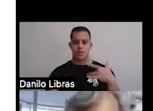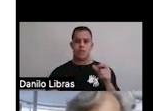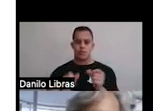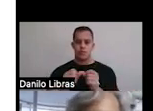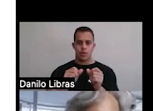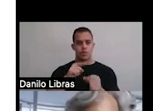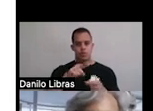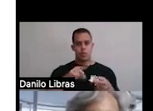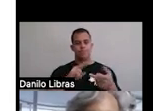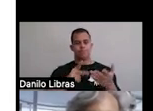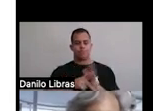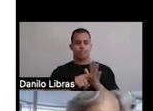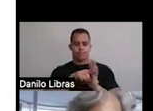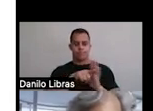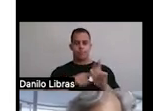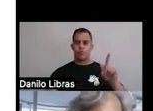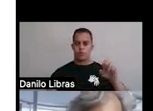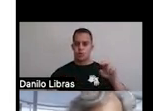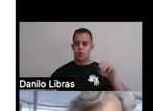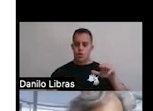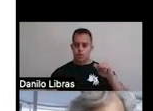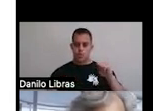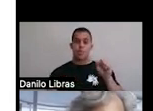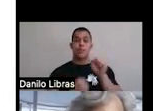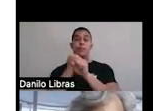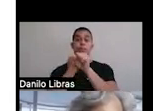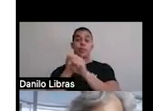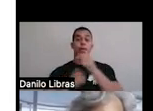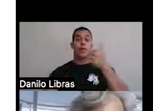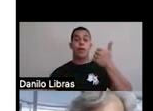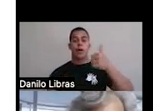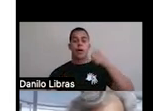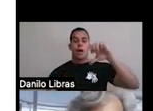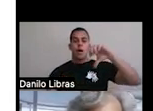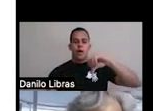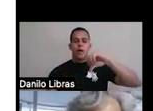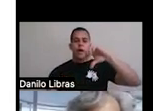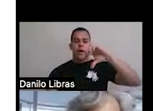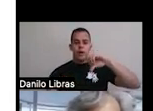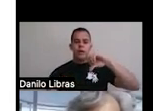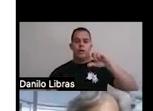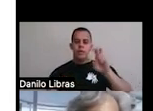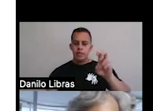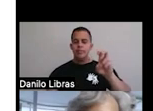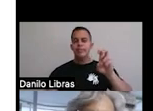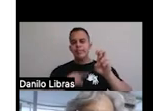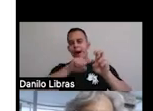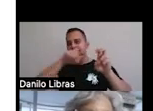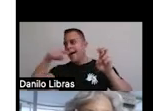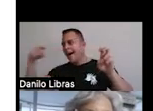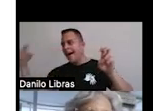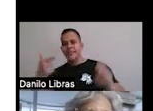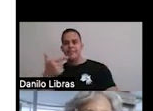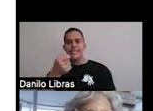genoma. Então, em 1995, você vê que com 20 anos para fazer